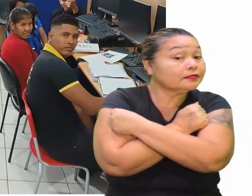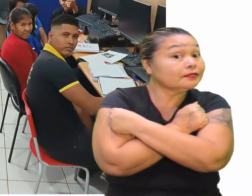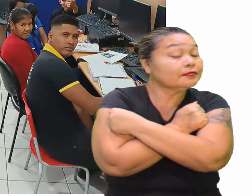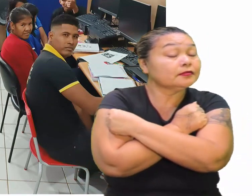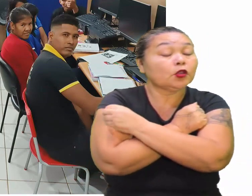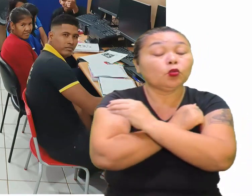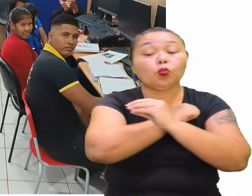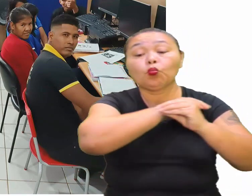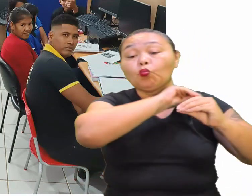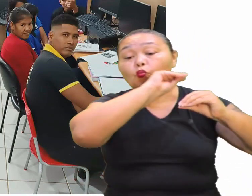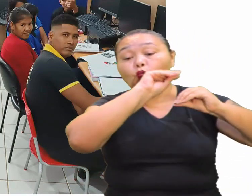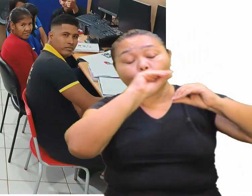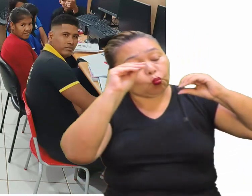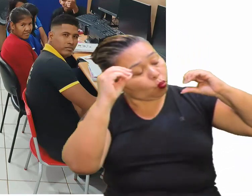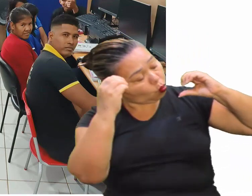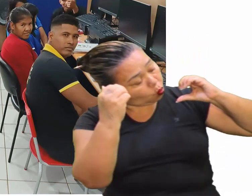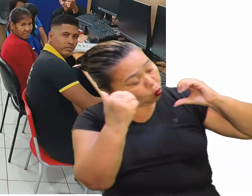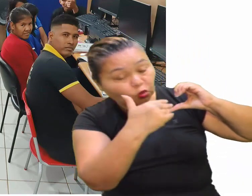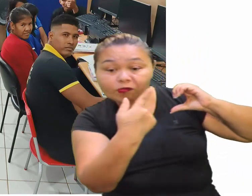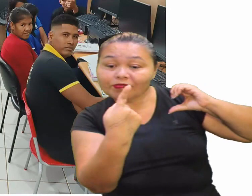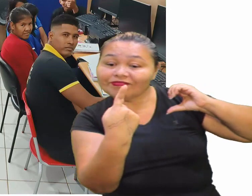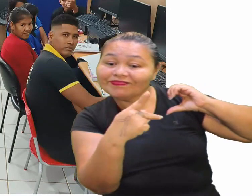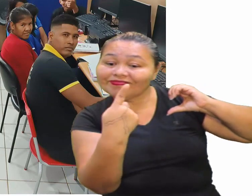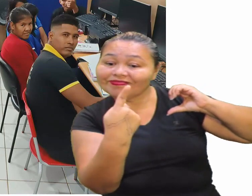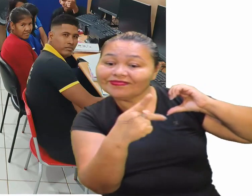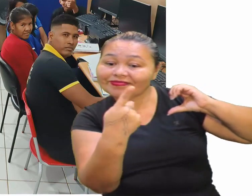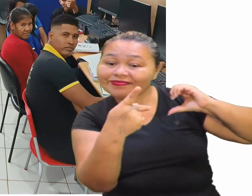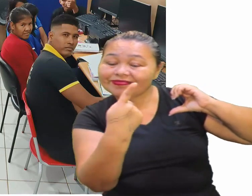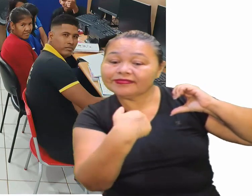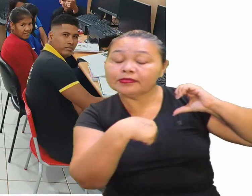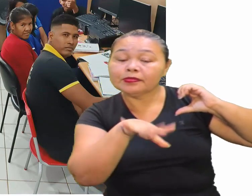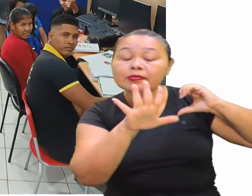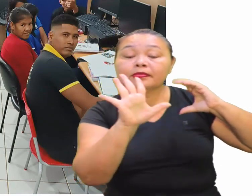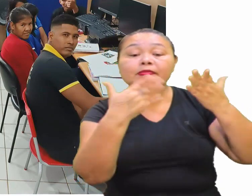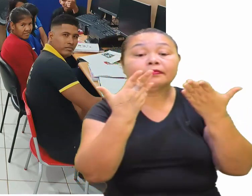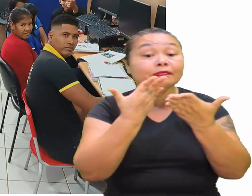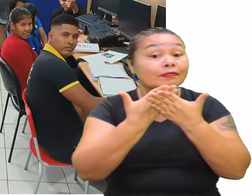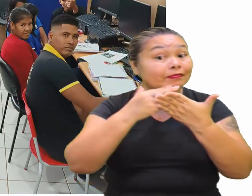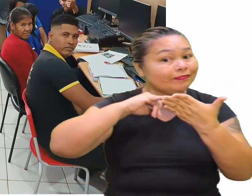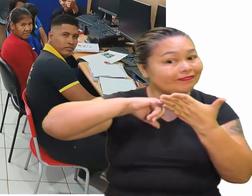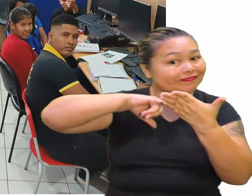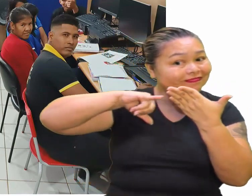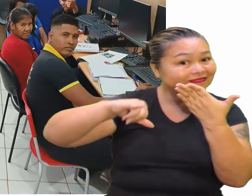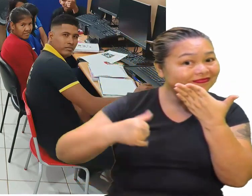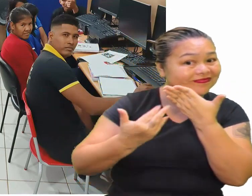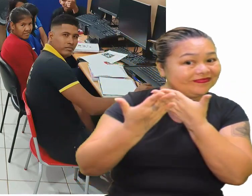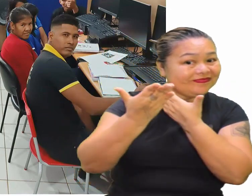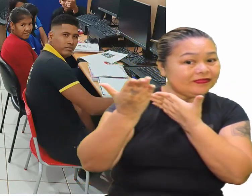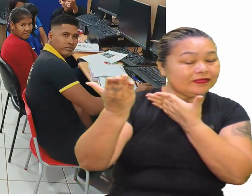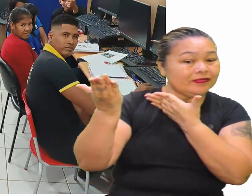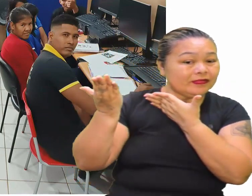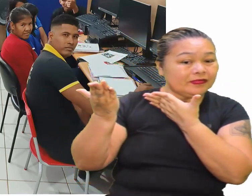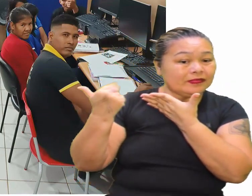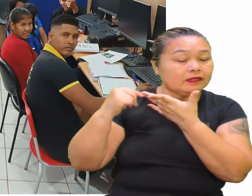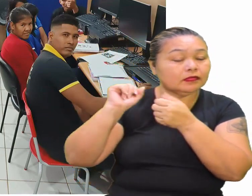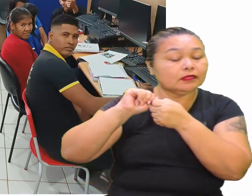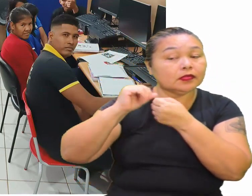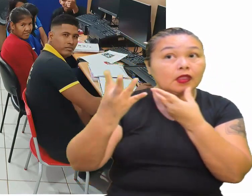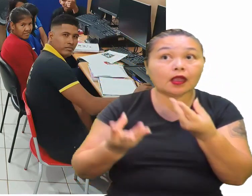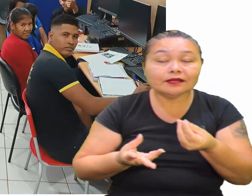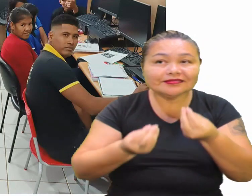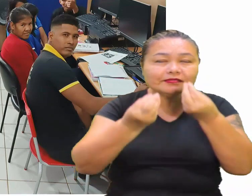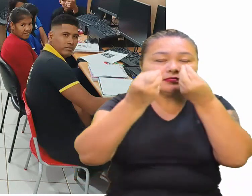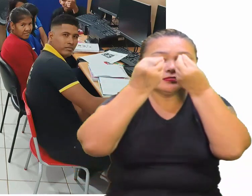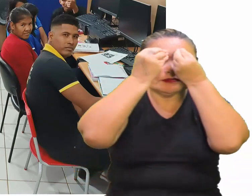abraço. Beijos no coração, turmas. Que essa aula seja bastante proveitosa para vocês, que vocês absorvam todos